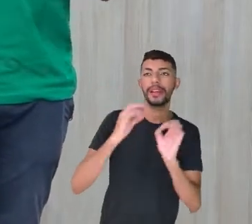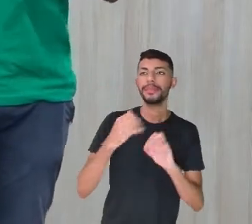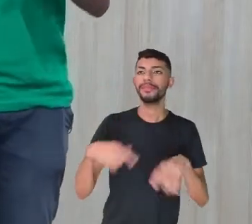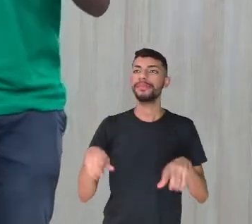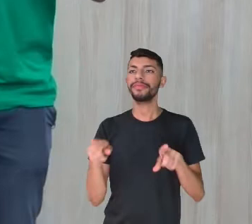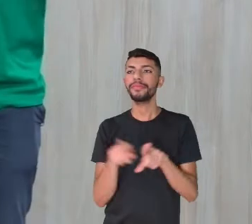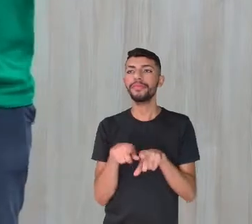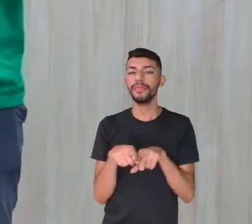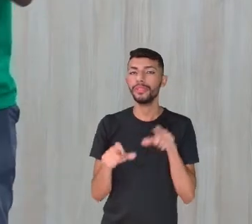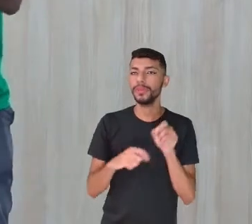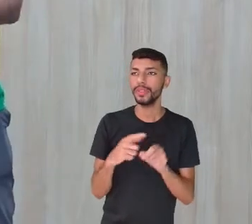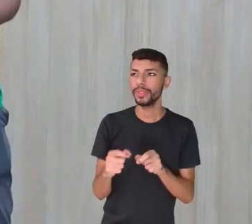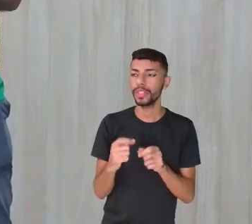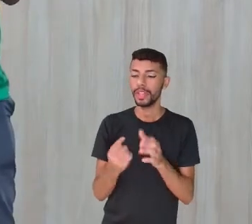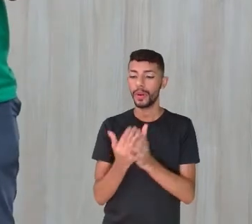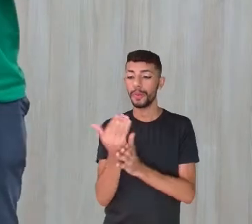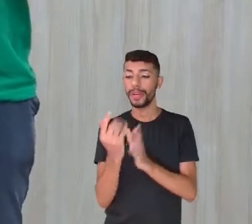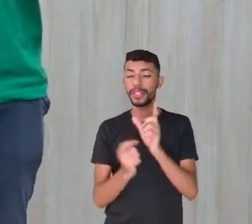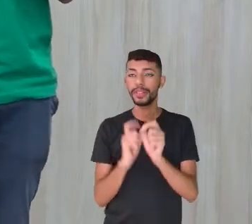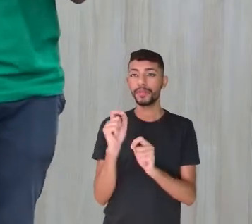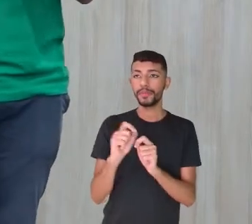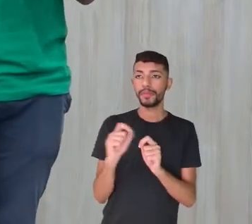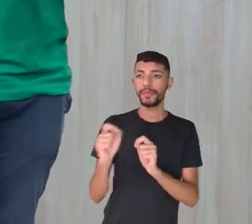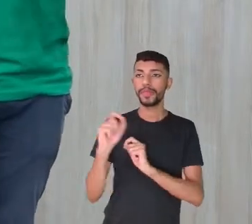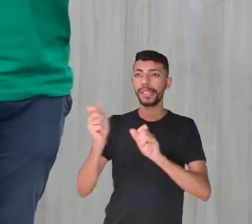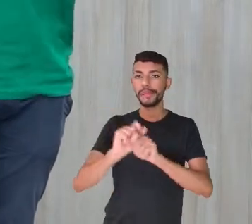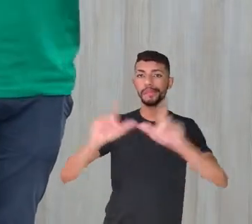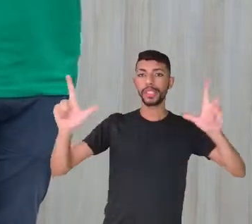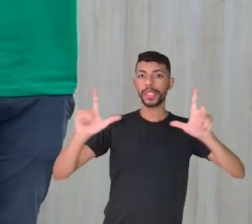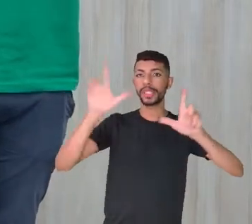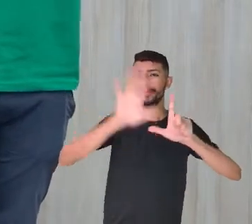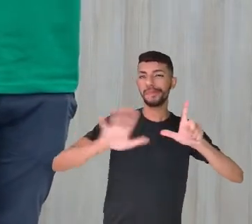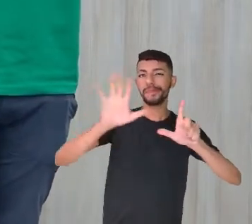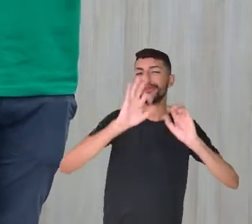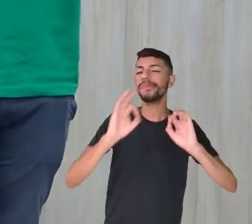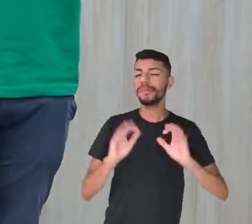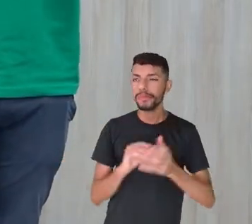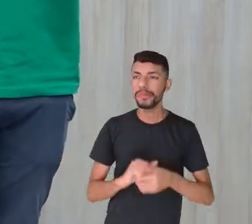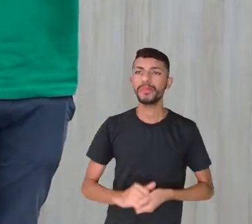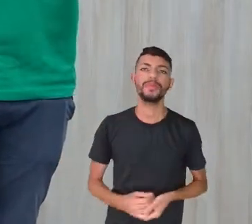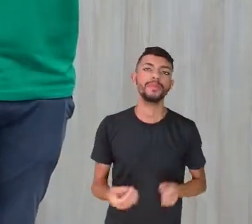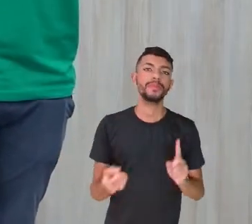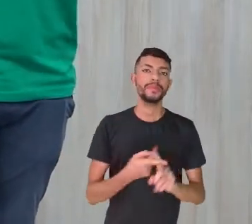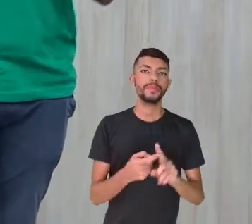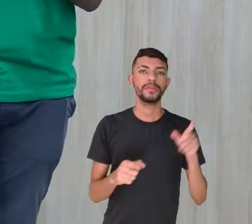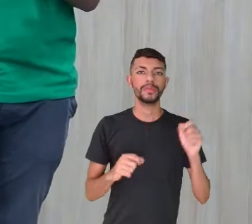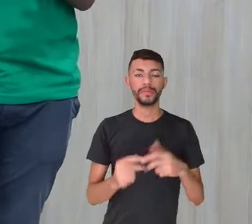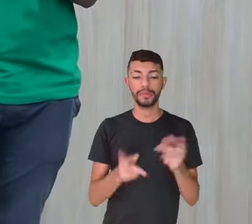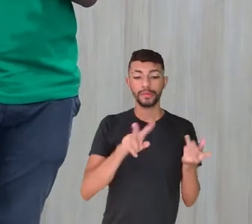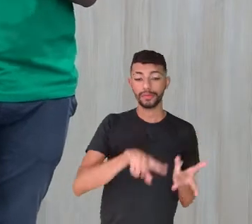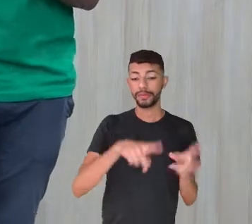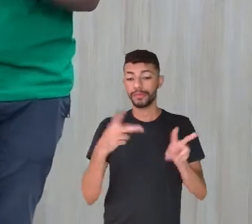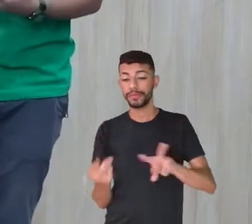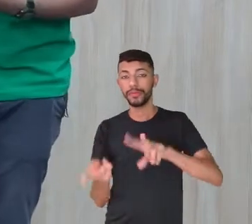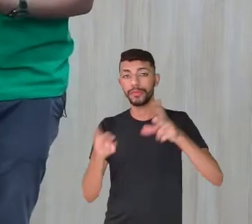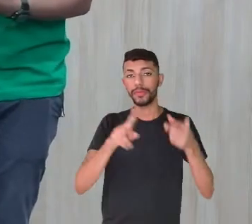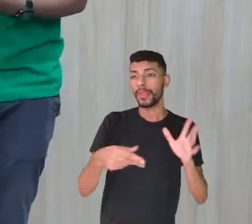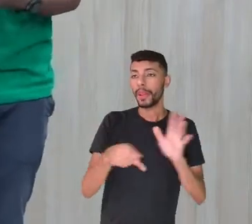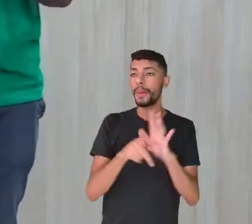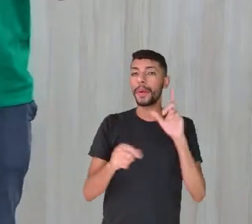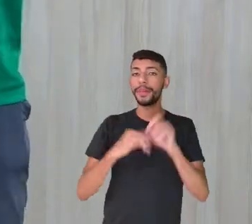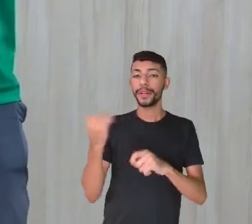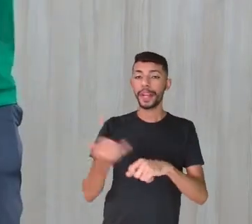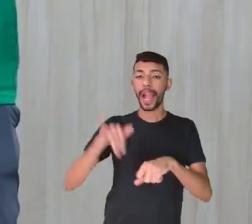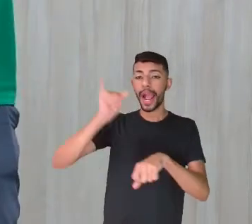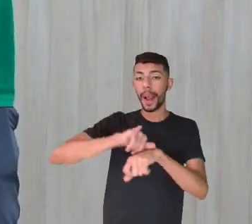se moldar a paisagem, começa também o quê? A transferência, né, da capital do